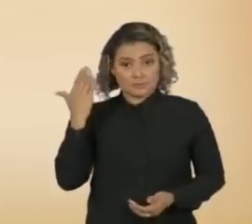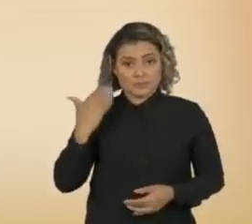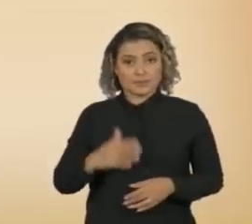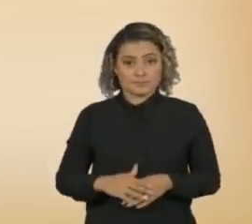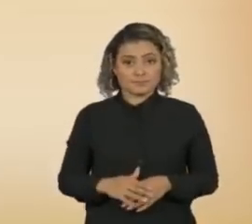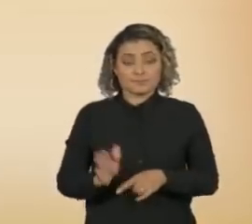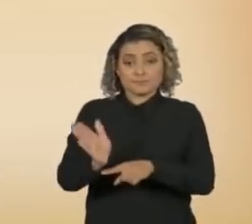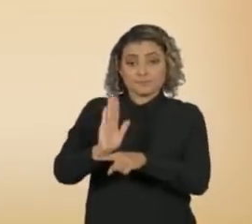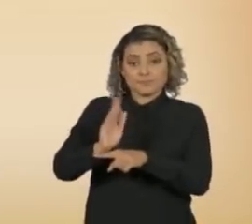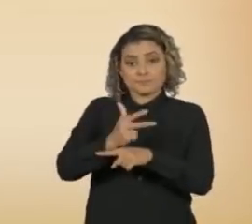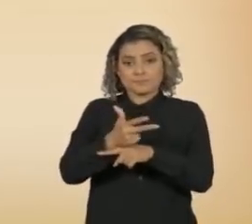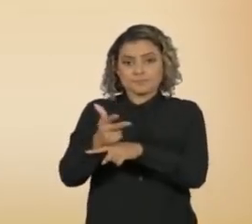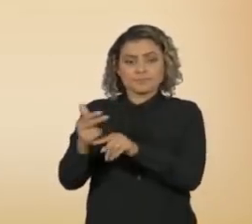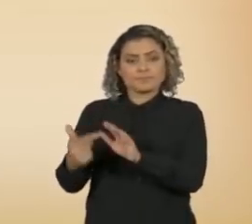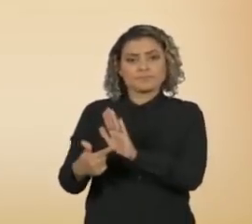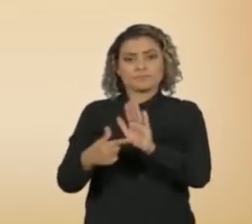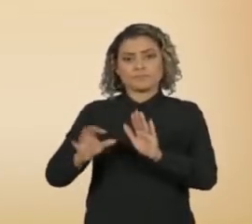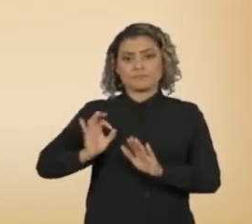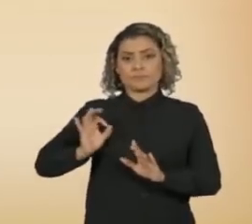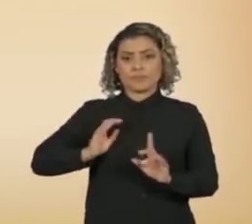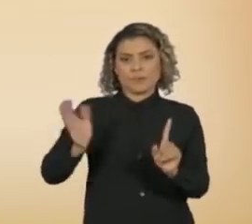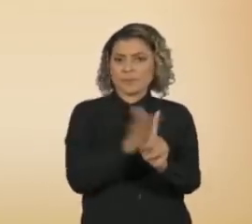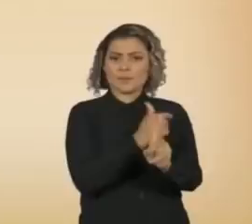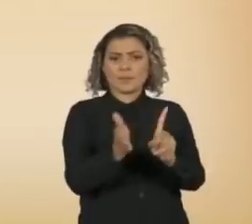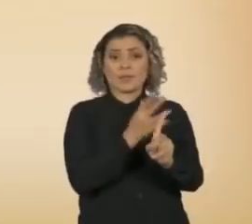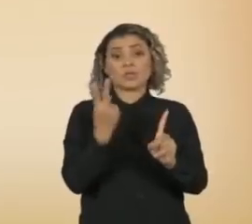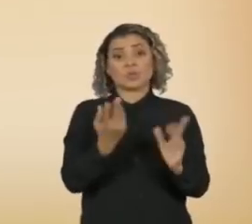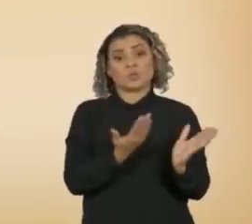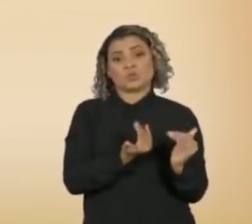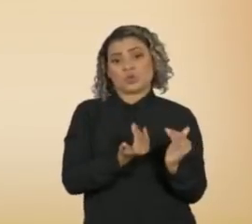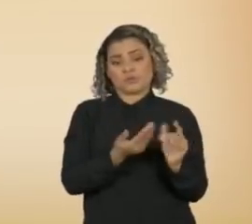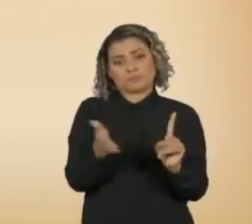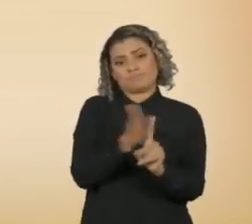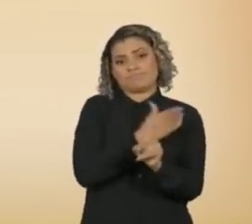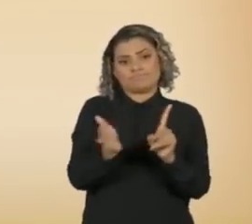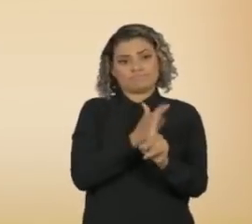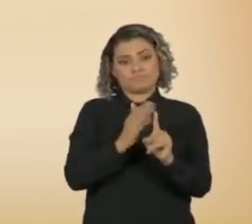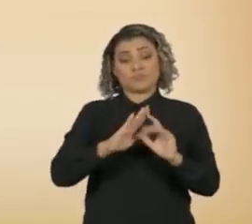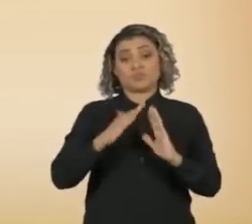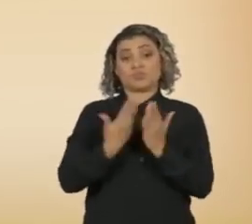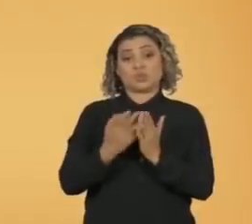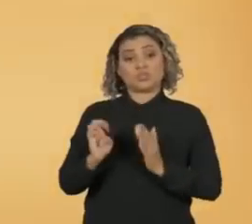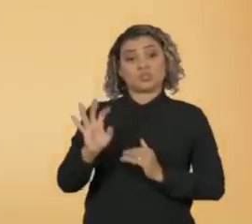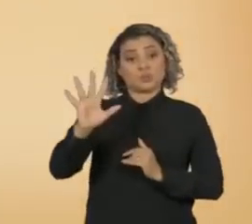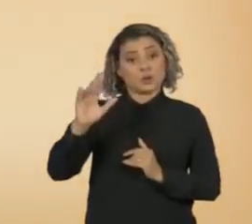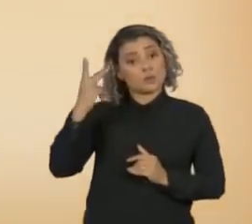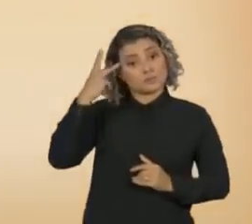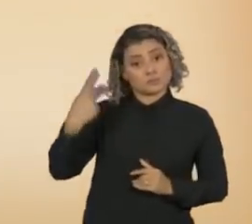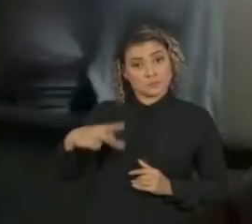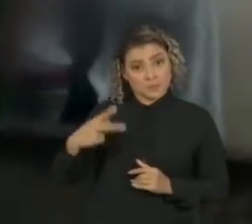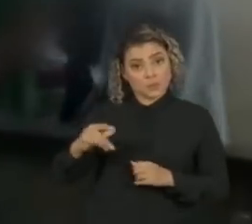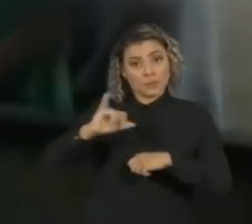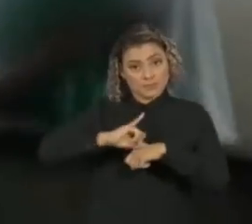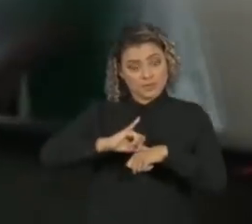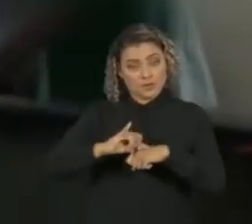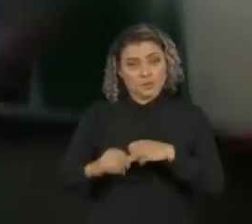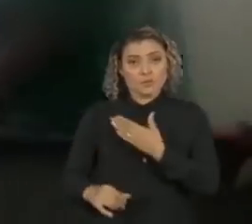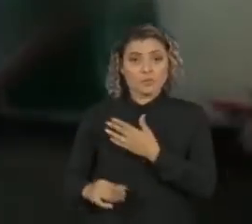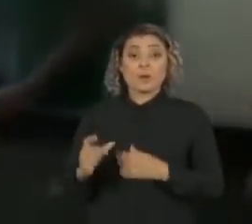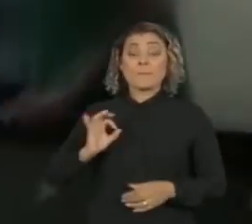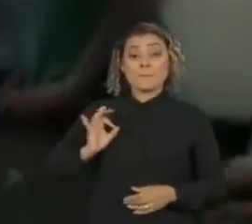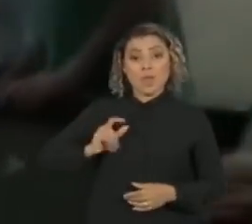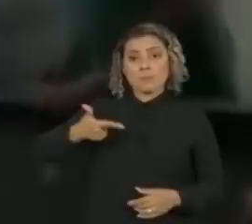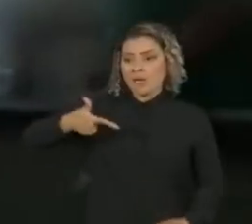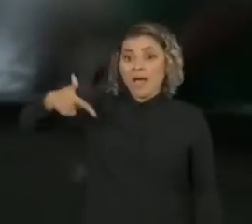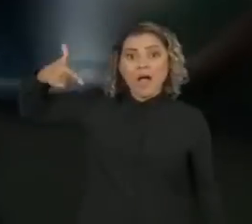Os vídeos mostram policiais agredindo 2 jovens dentro da Escola Estadual Emílio de Barros, na zona oeste da capital. Um dos PMs também